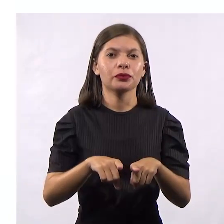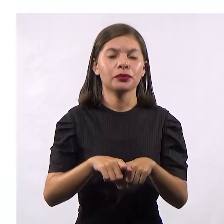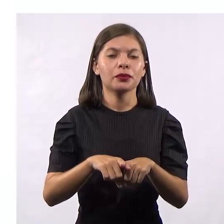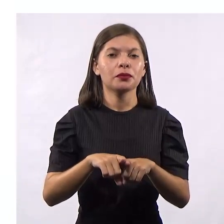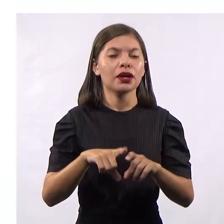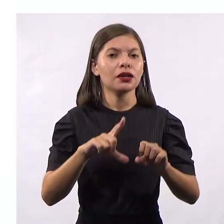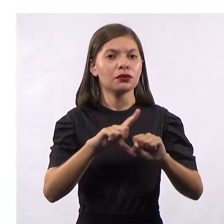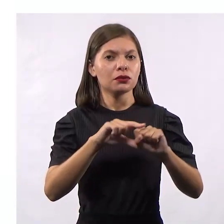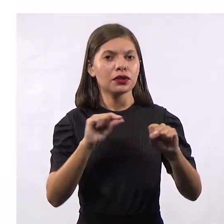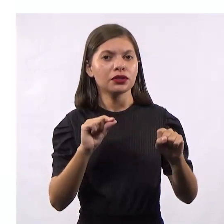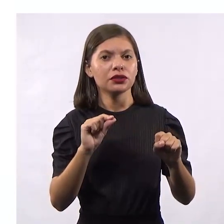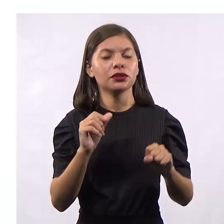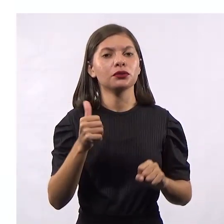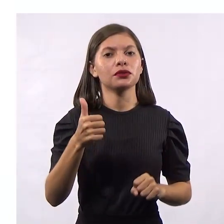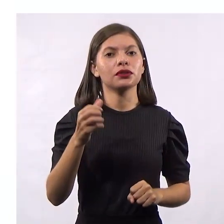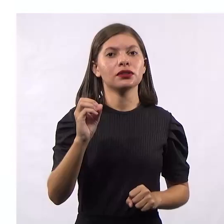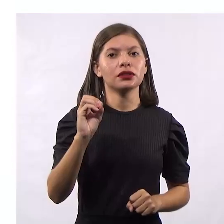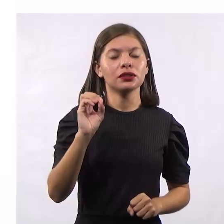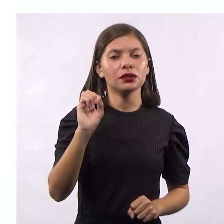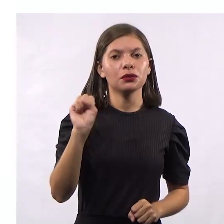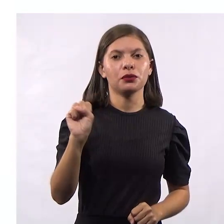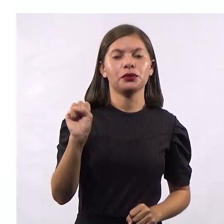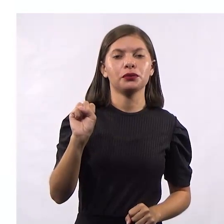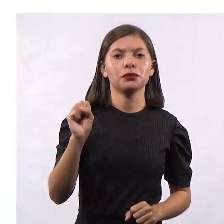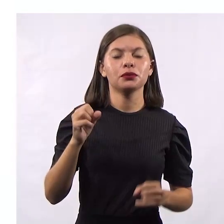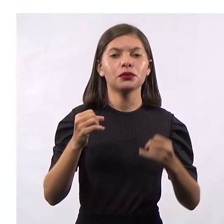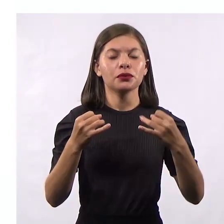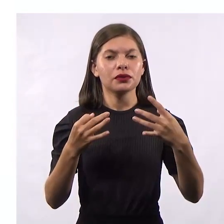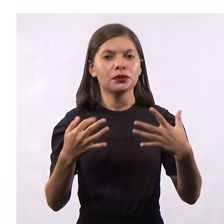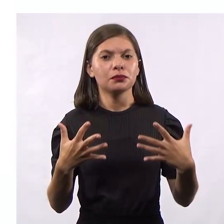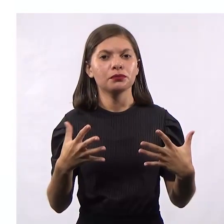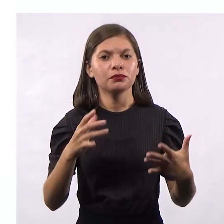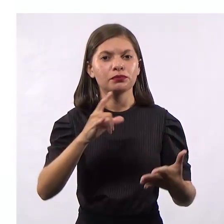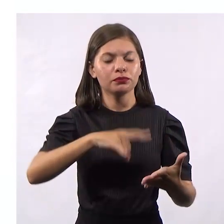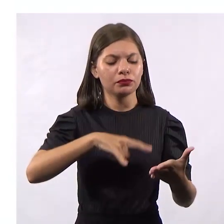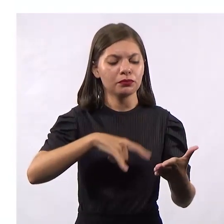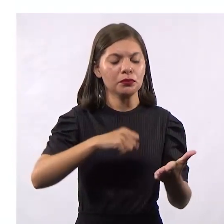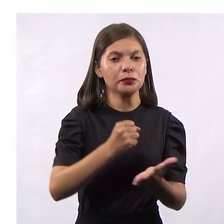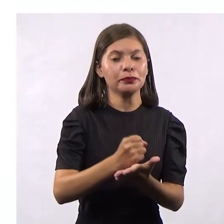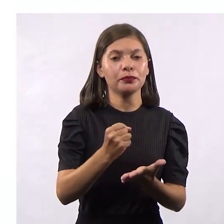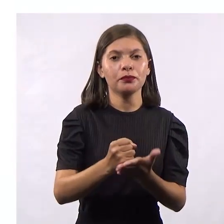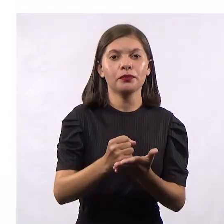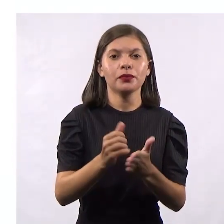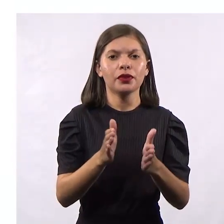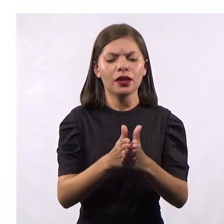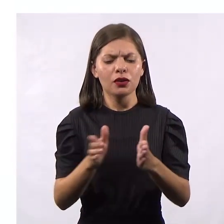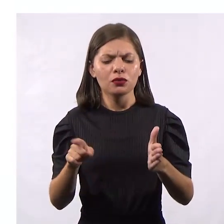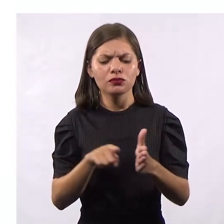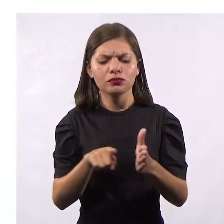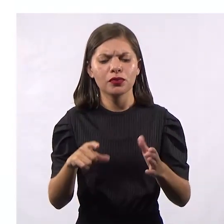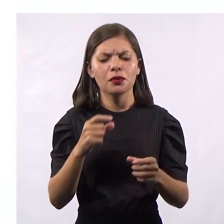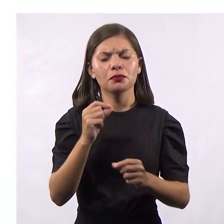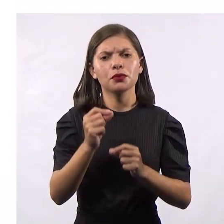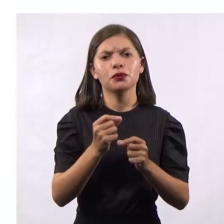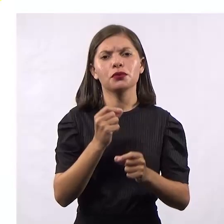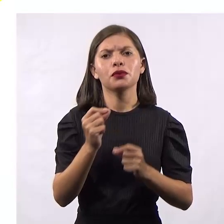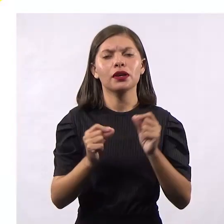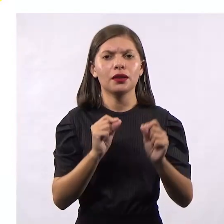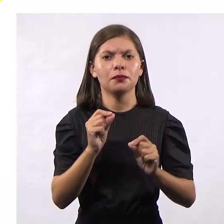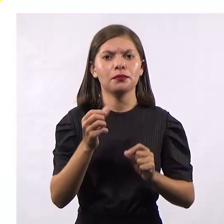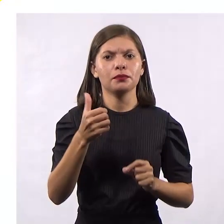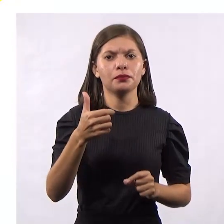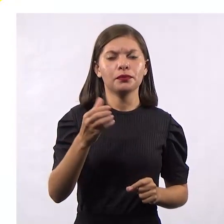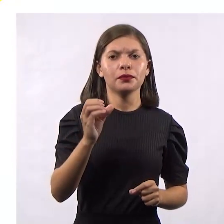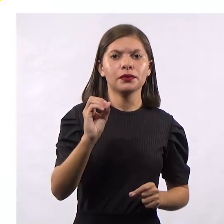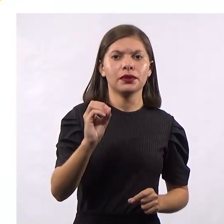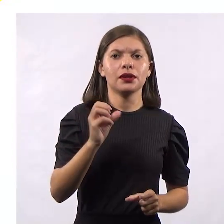no 108, tem outras hipóteses de contratos com prazo até 10 anos, tá, gente? Isso aqui